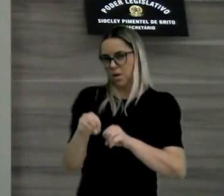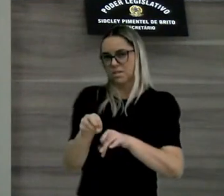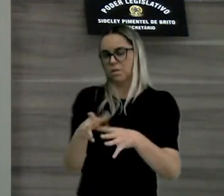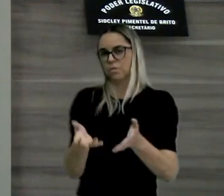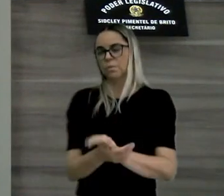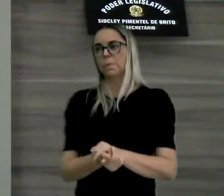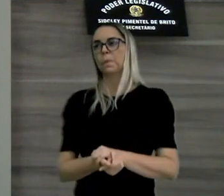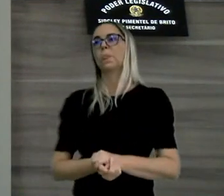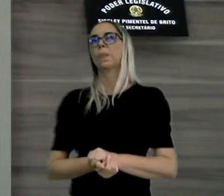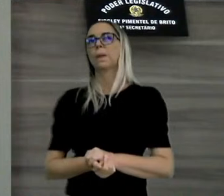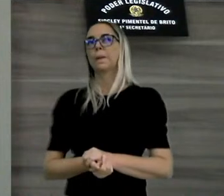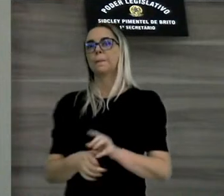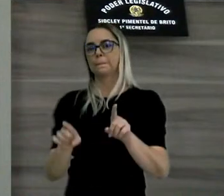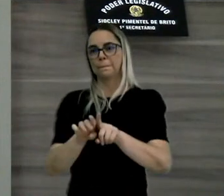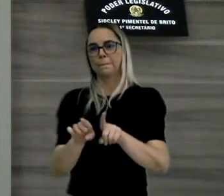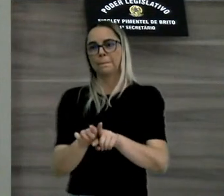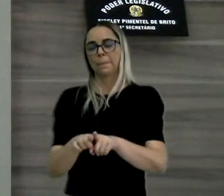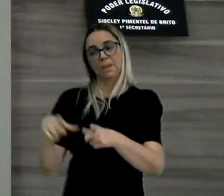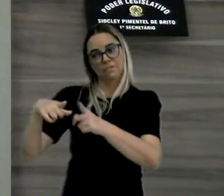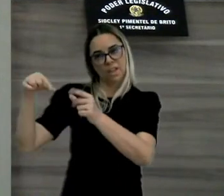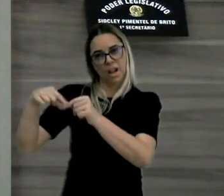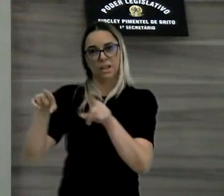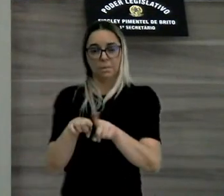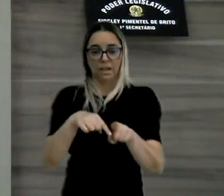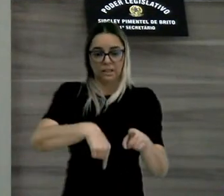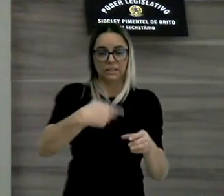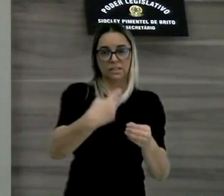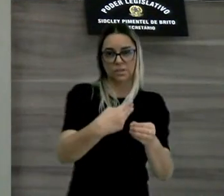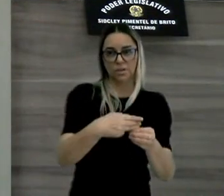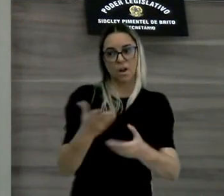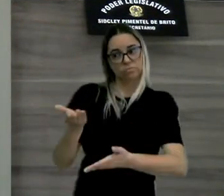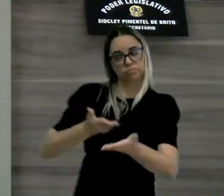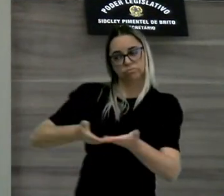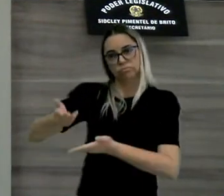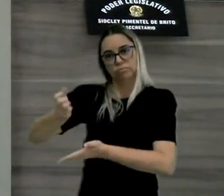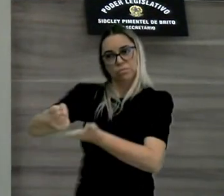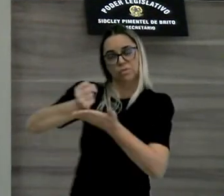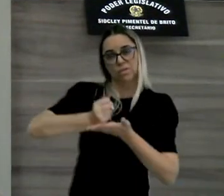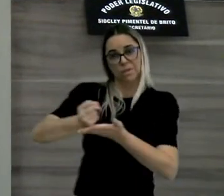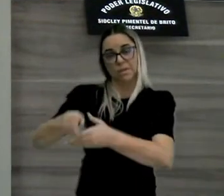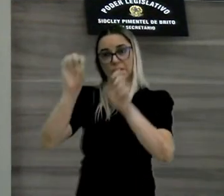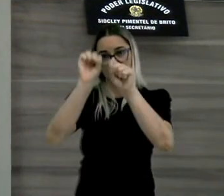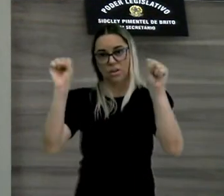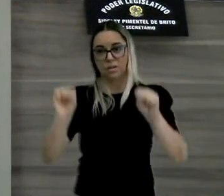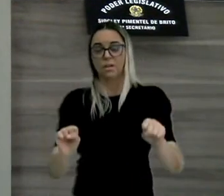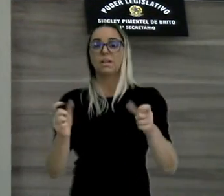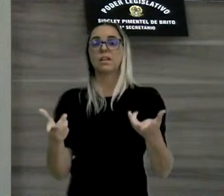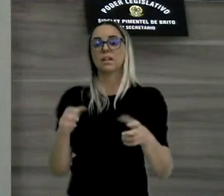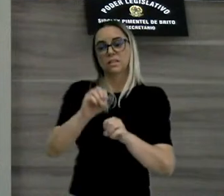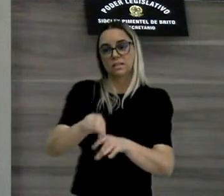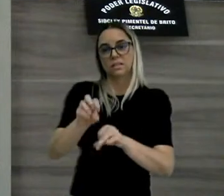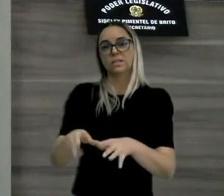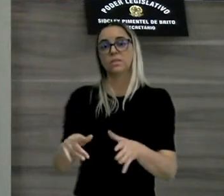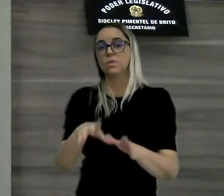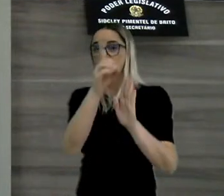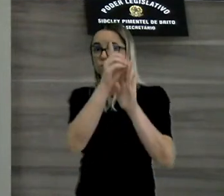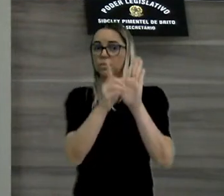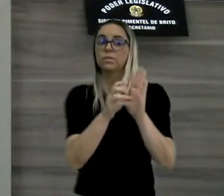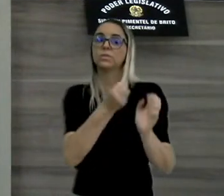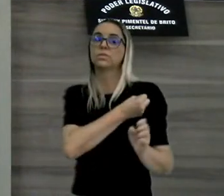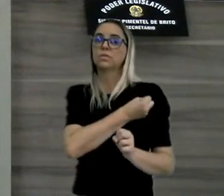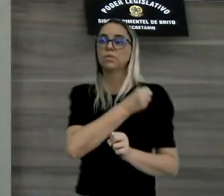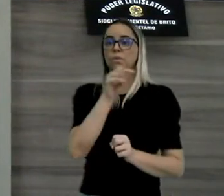Federal e municípi organizarão em regime de colaboração o respectivo sistema de ensino vi decreto número